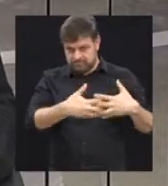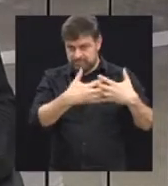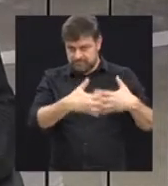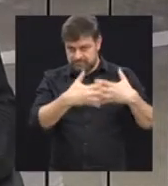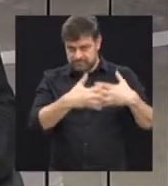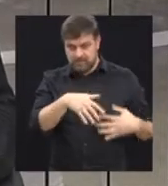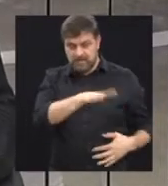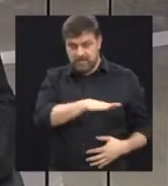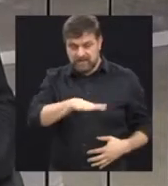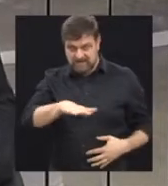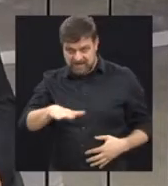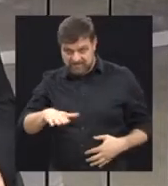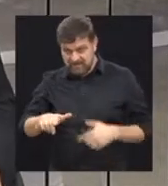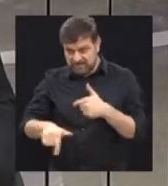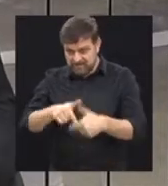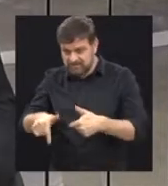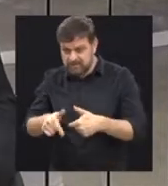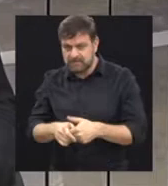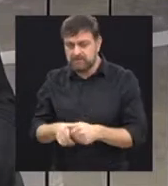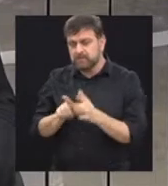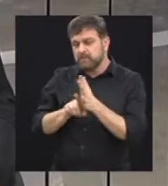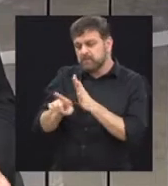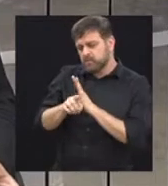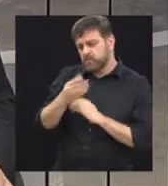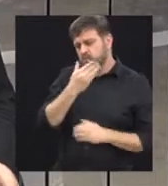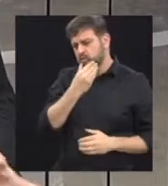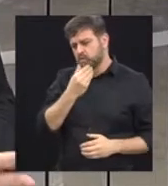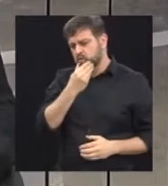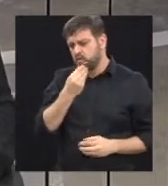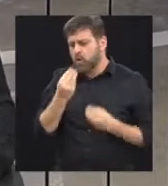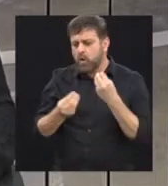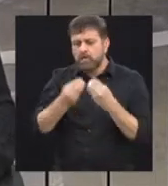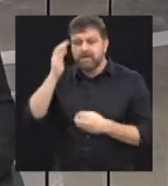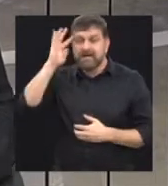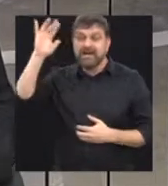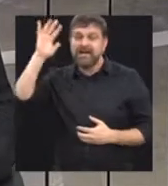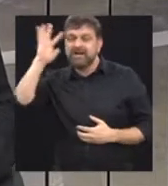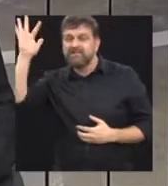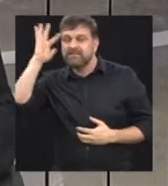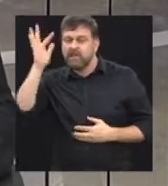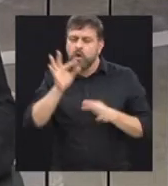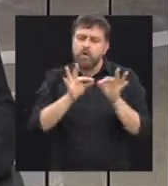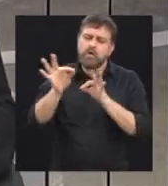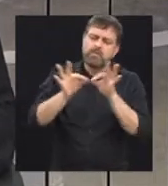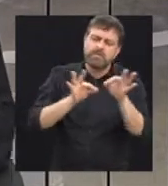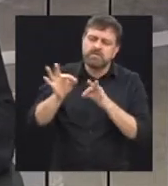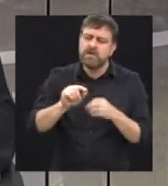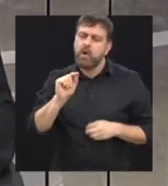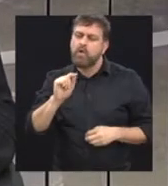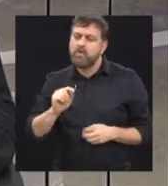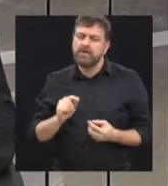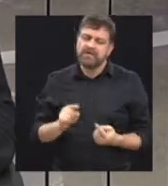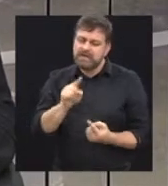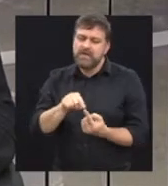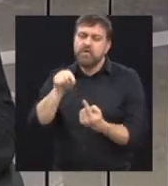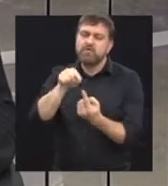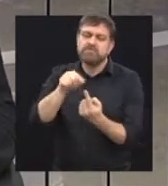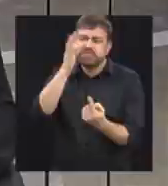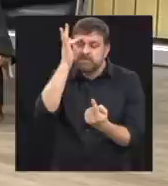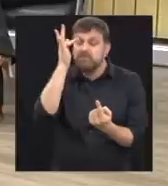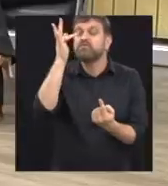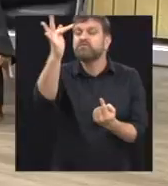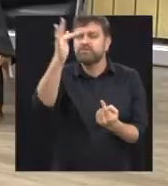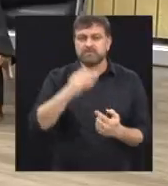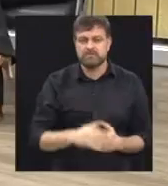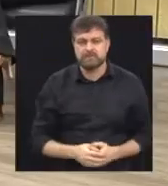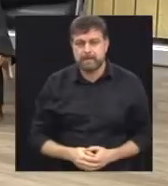eles desenvolvem com as crianças. Seu Pércio, eu queria que o senhor falasse para a gente um pouquinho da filosofia, do projeto, do que vocês pensam para a entidade no